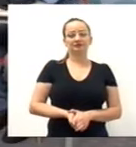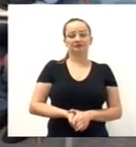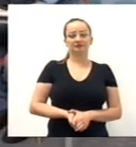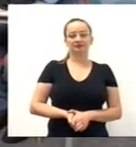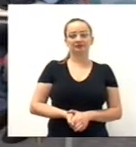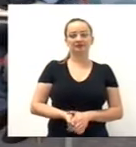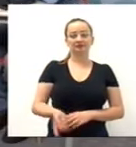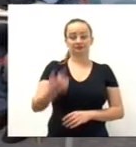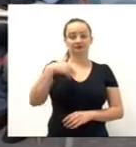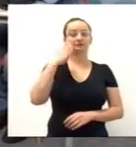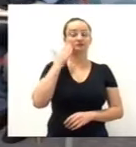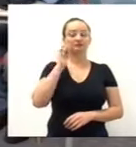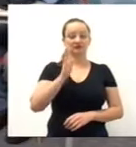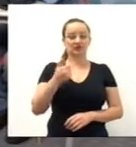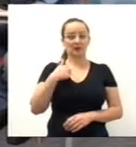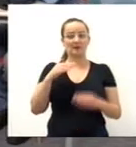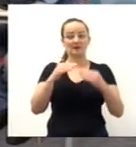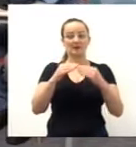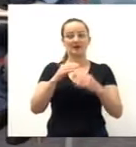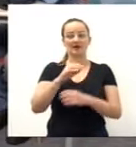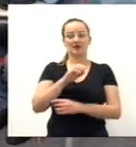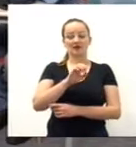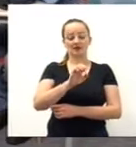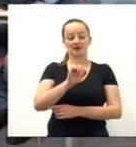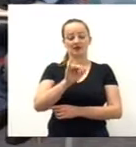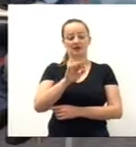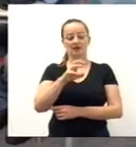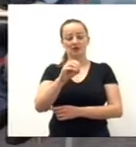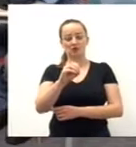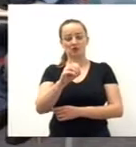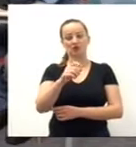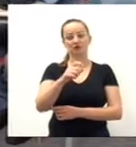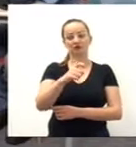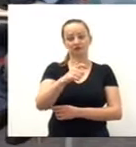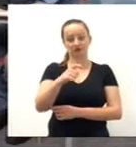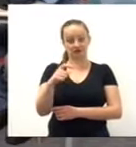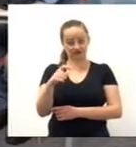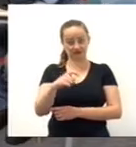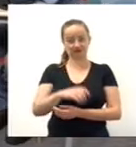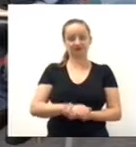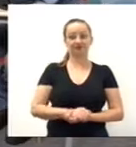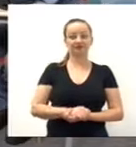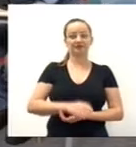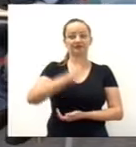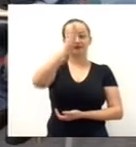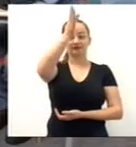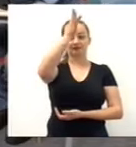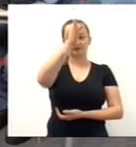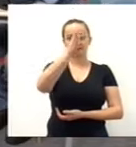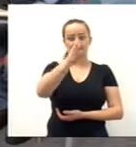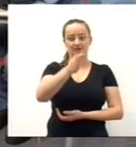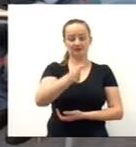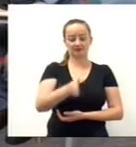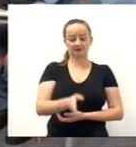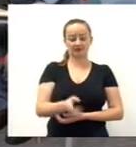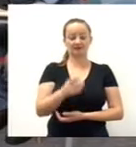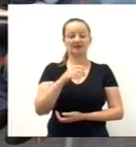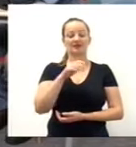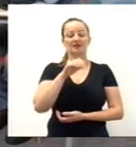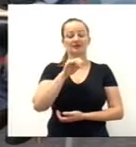sabem, esse daqui é o meu eixo X, né? Lembra, abscissa. Aqui eu tenho o